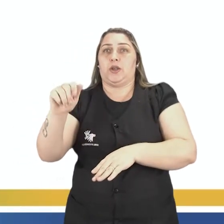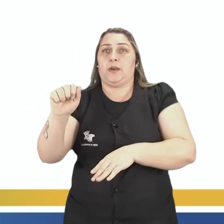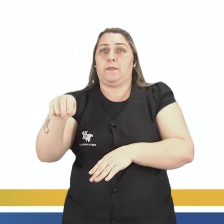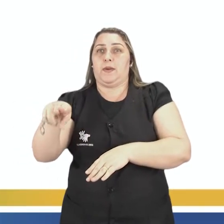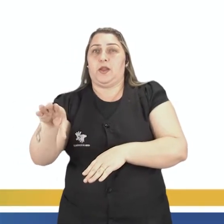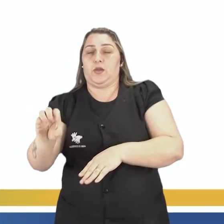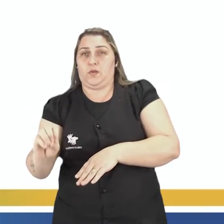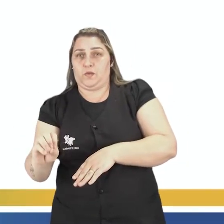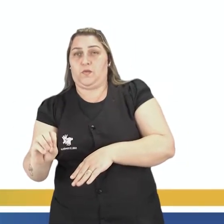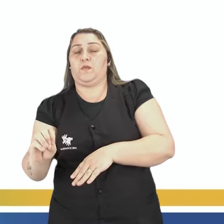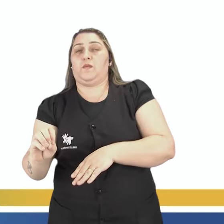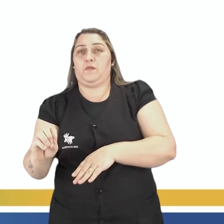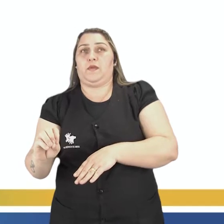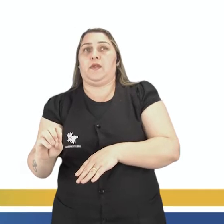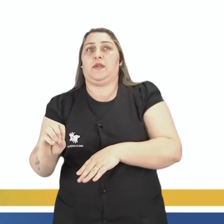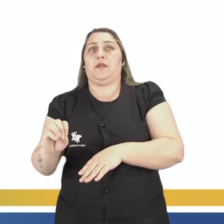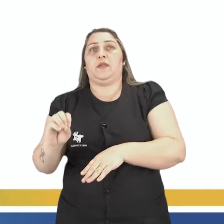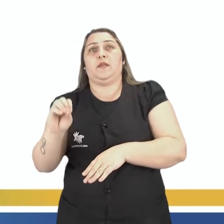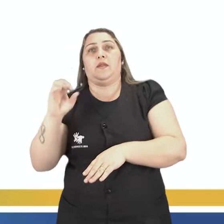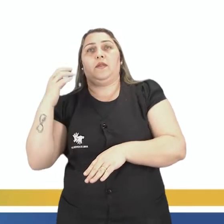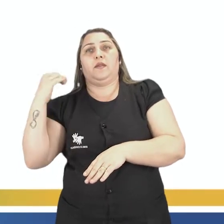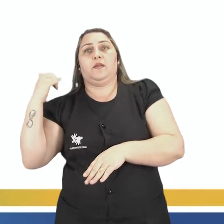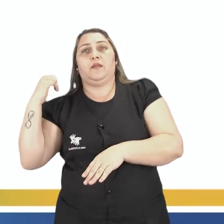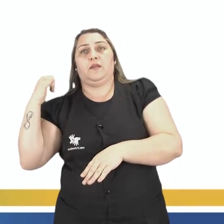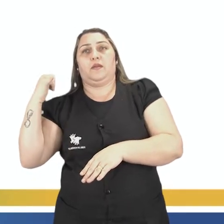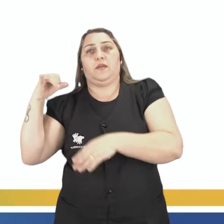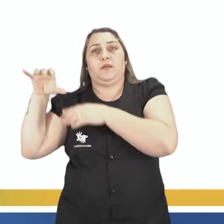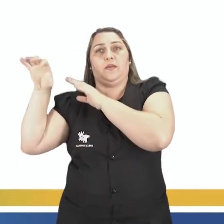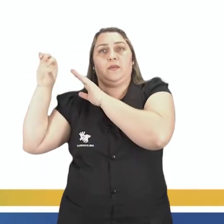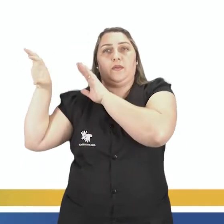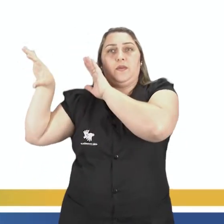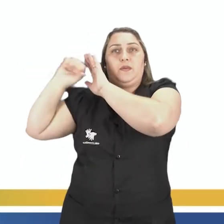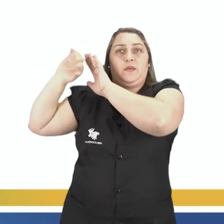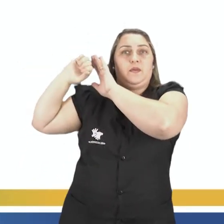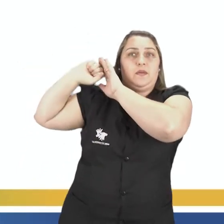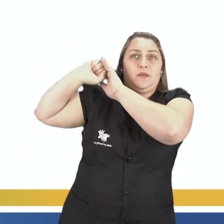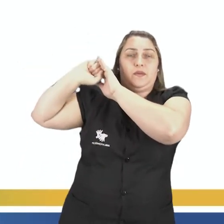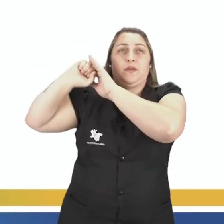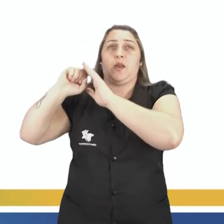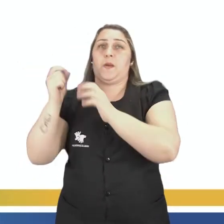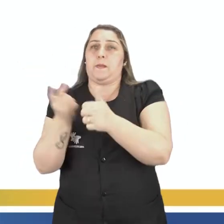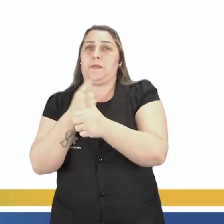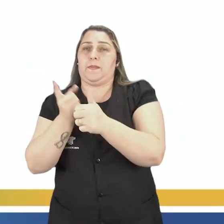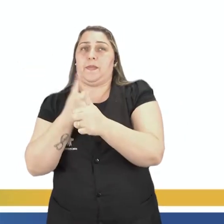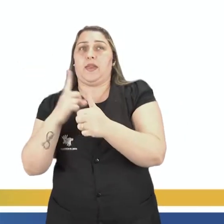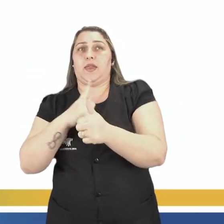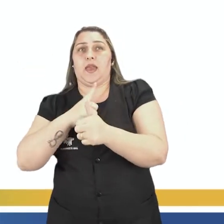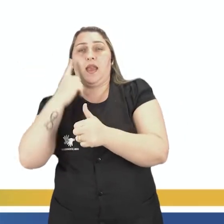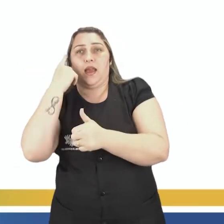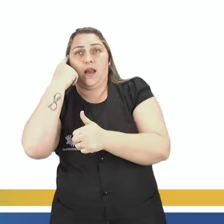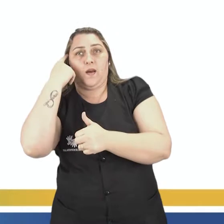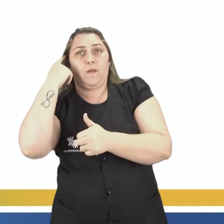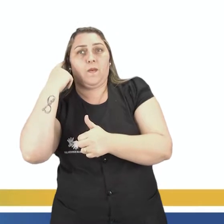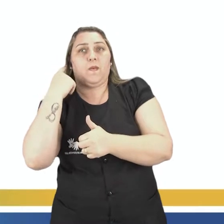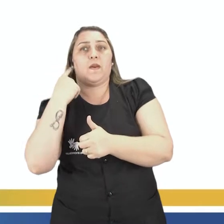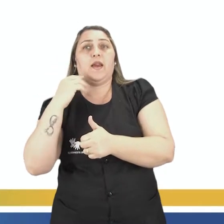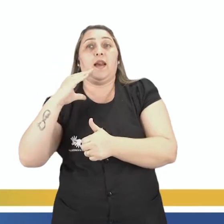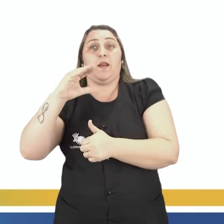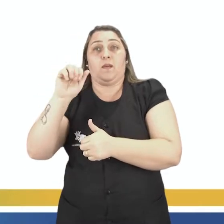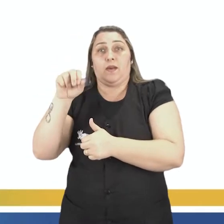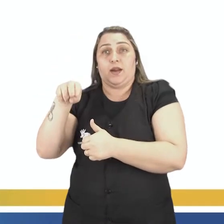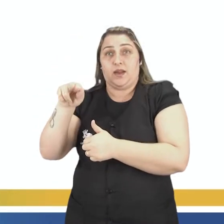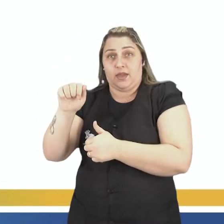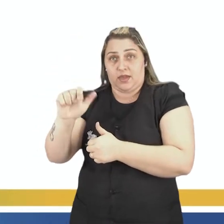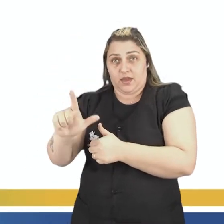membrana tipânica, que vibra a chegada dos sons. Então aí no primeiro momento nós temos a orelha, o canal